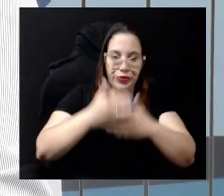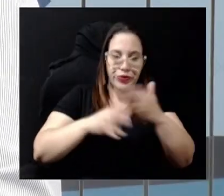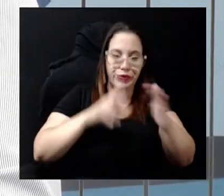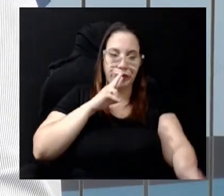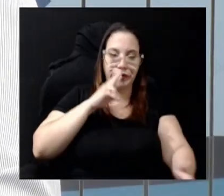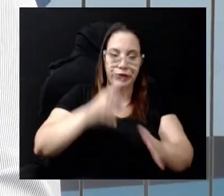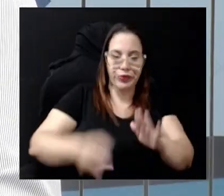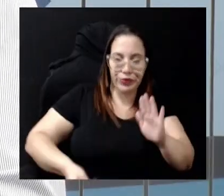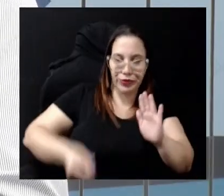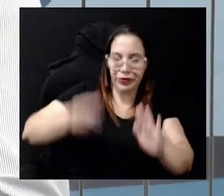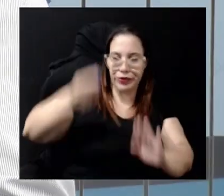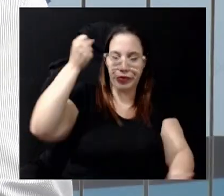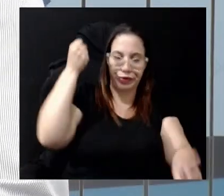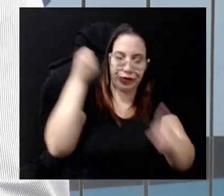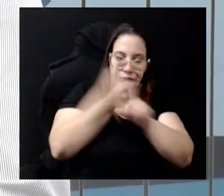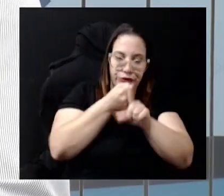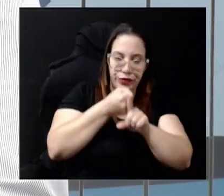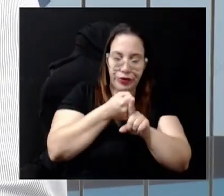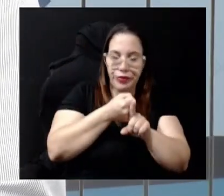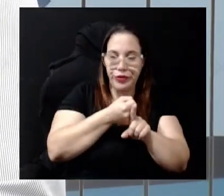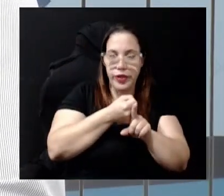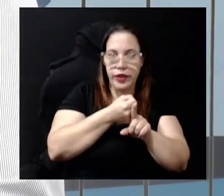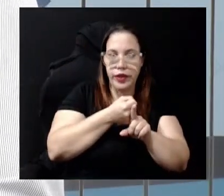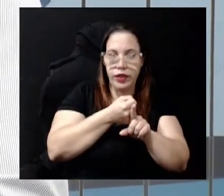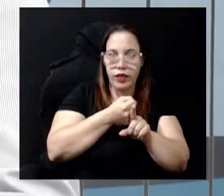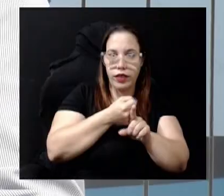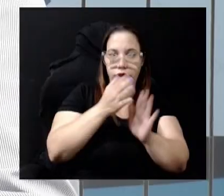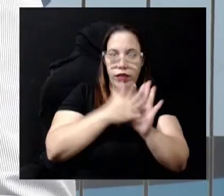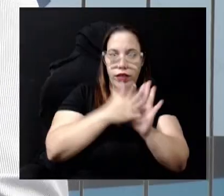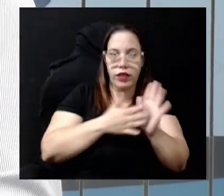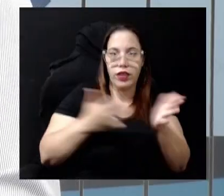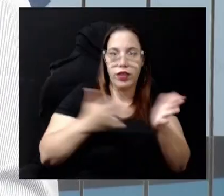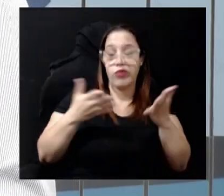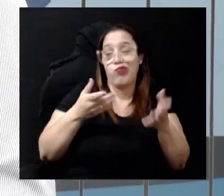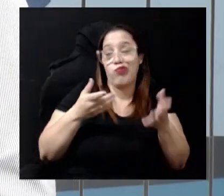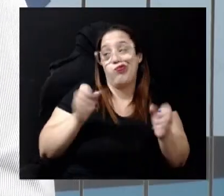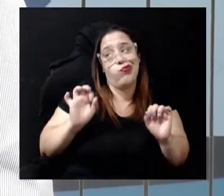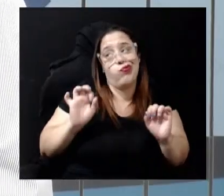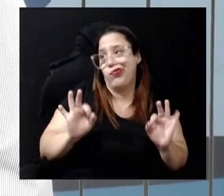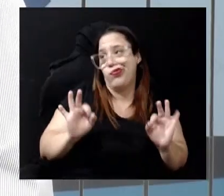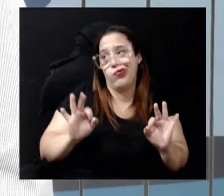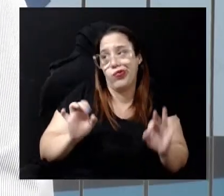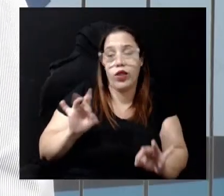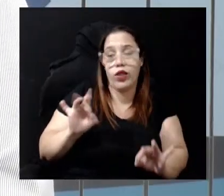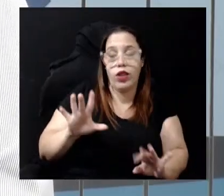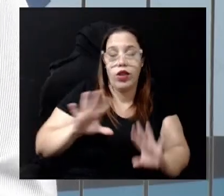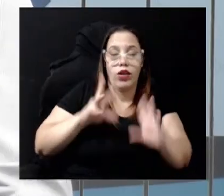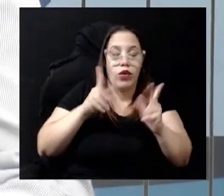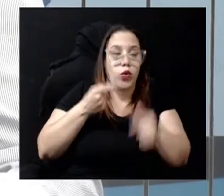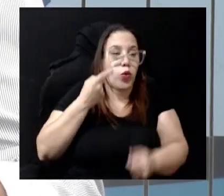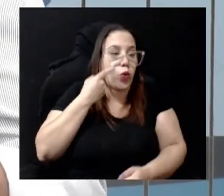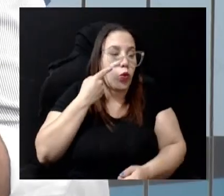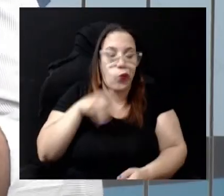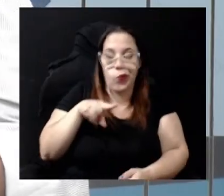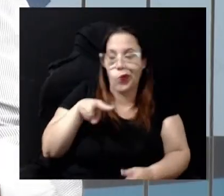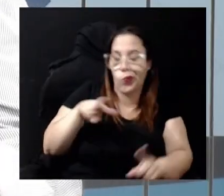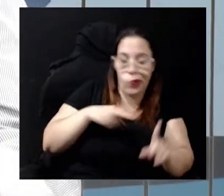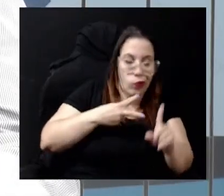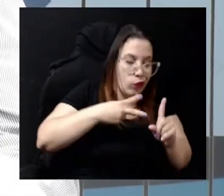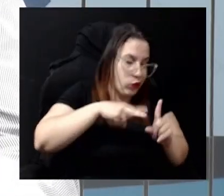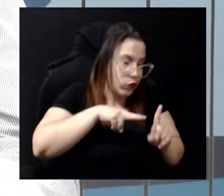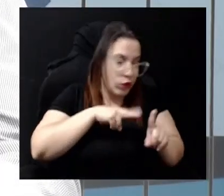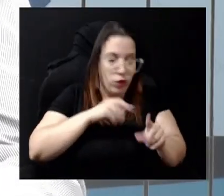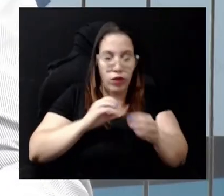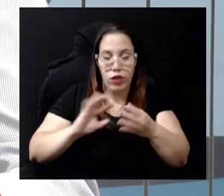que as metodologias de hoje ainda não deram conta. Mas, sobretudo, olhando sob o olhar da sustentabilidade, toda vez